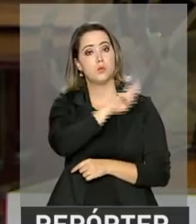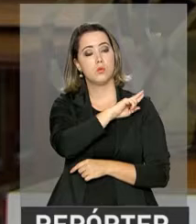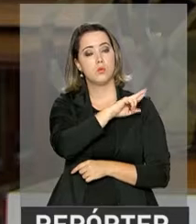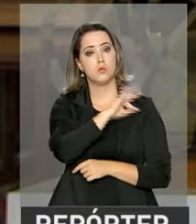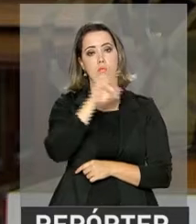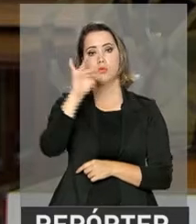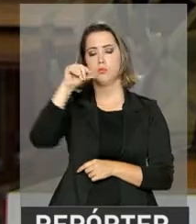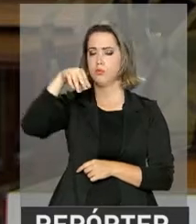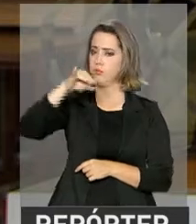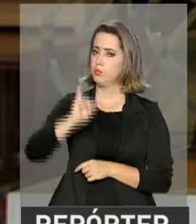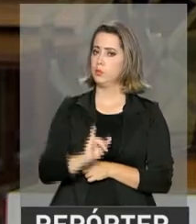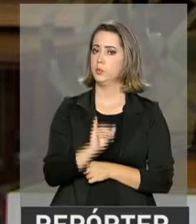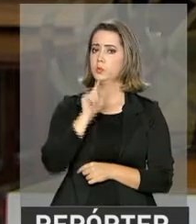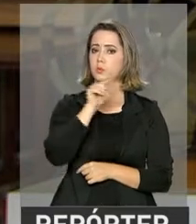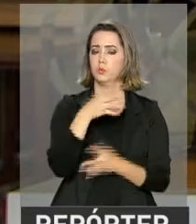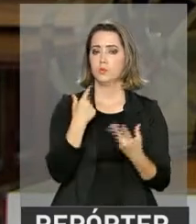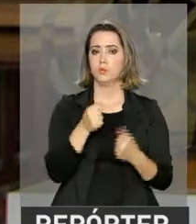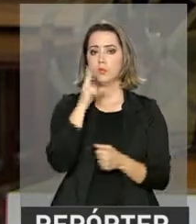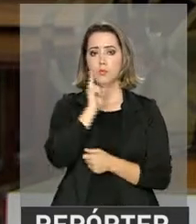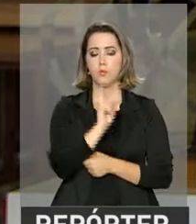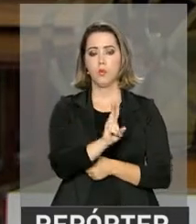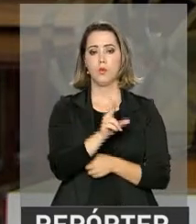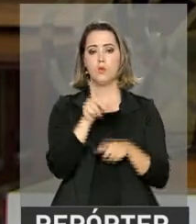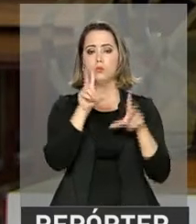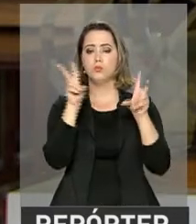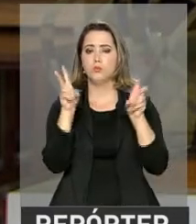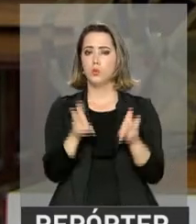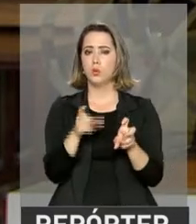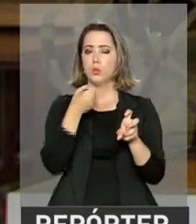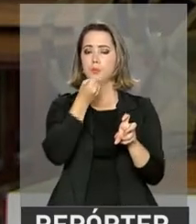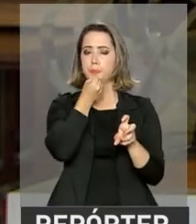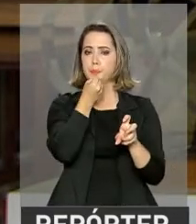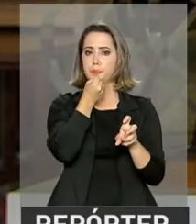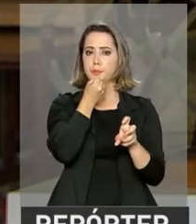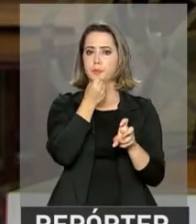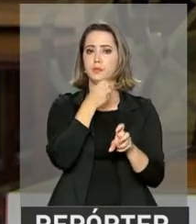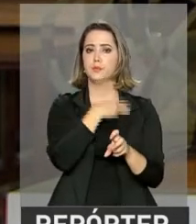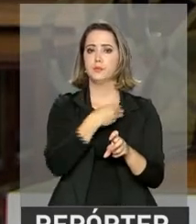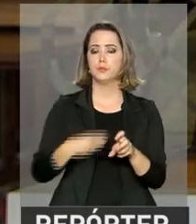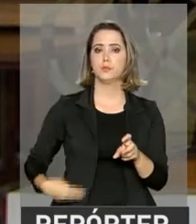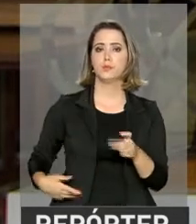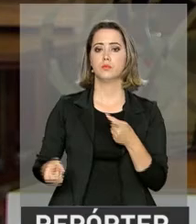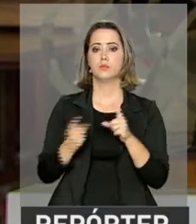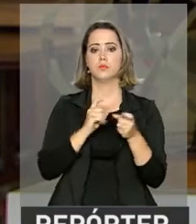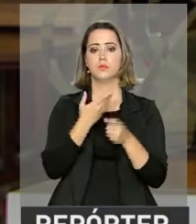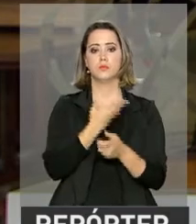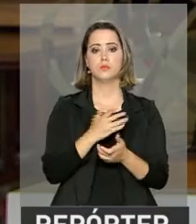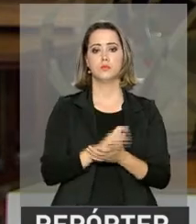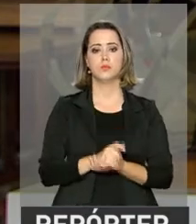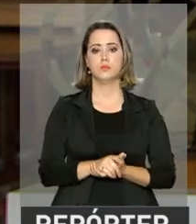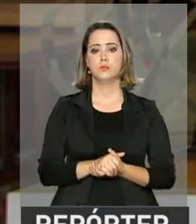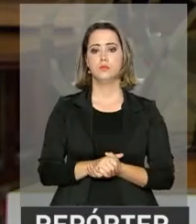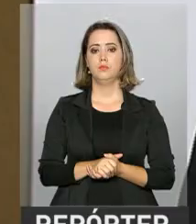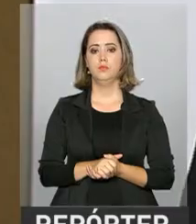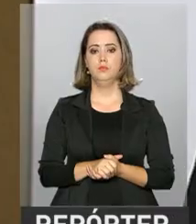Monetário Internacional. Vamos acompanhar agora um trecho da entrevista do ministro da Fazenda, Henrique Meirelles.